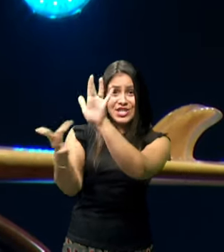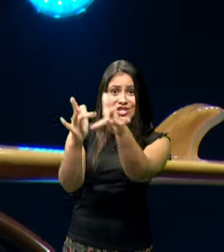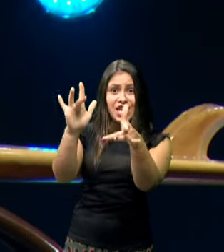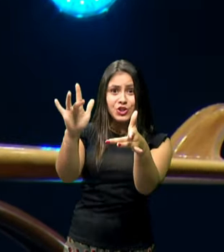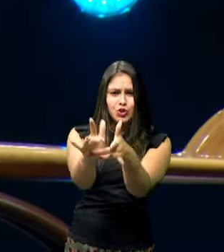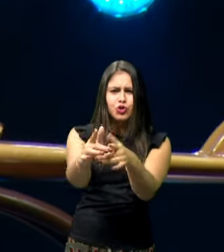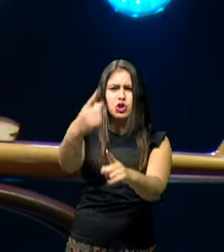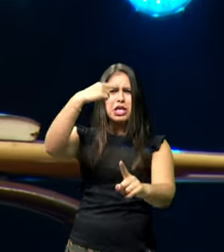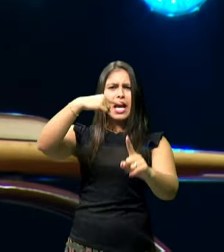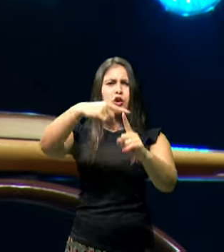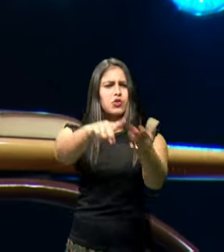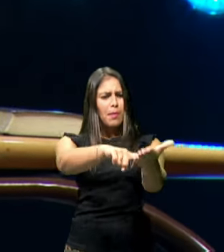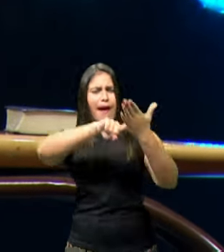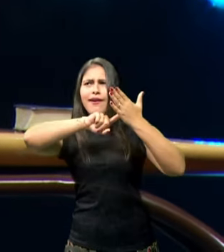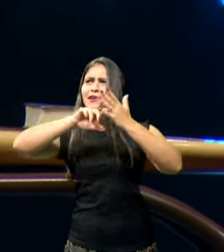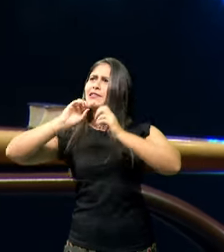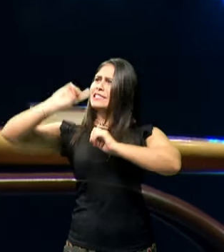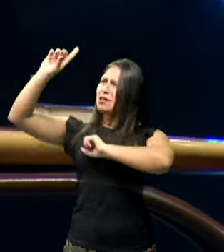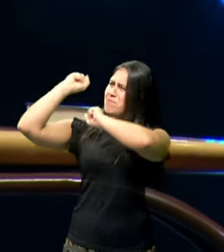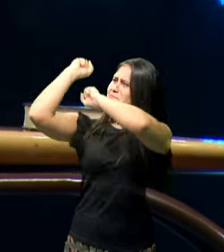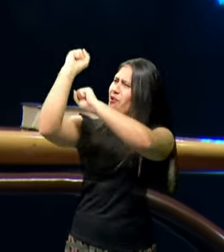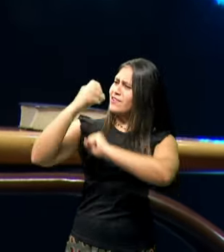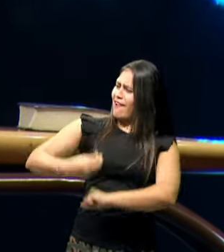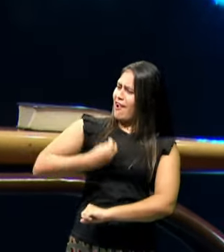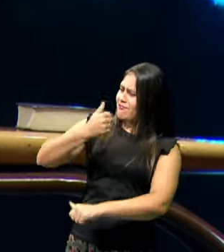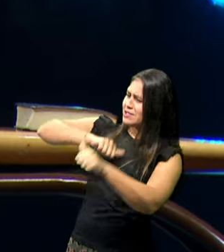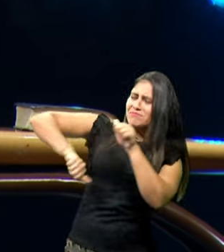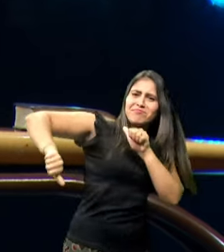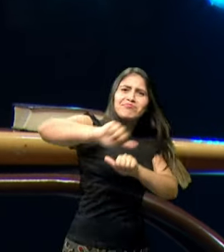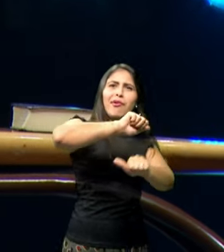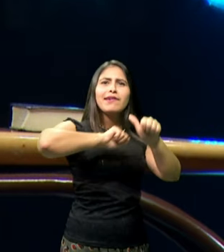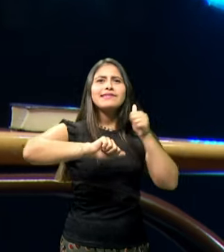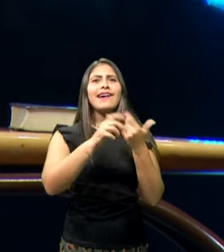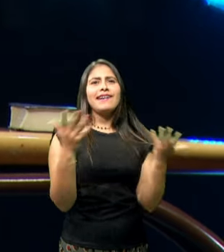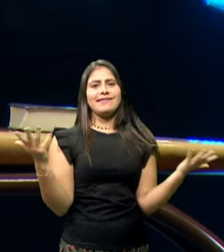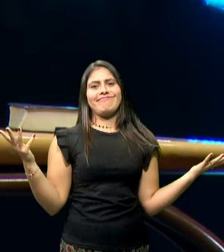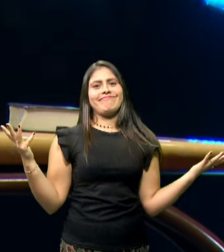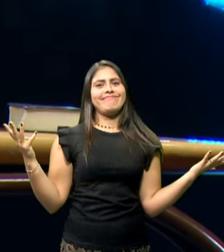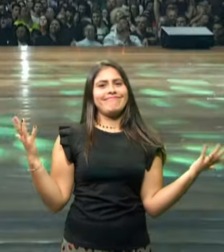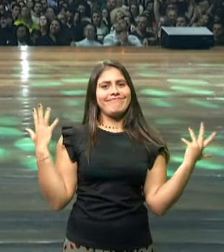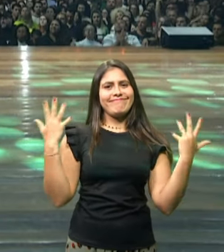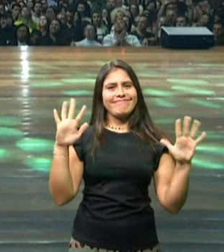é poder de Deus para transformar a vida de uma pessoa.